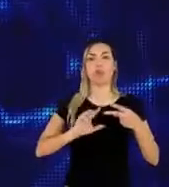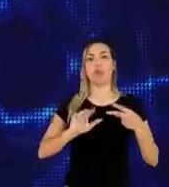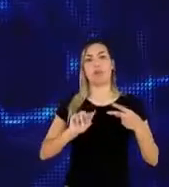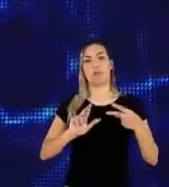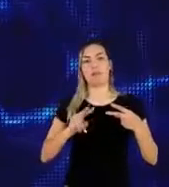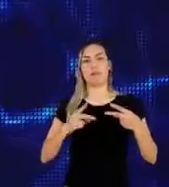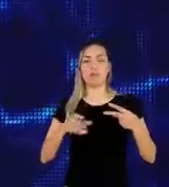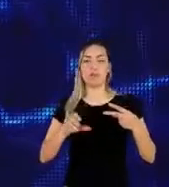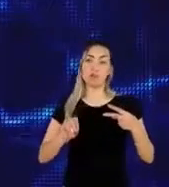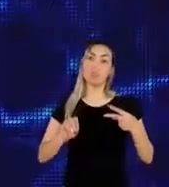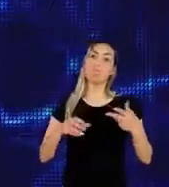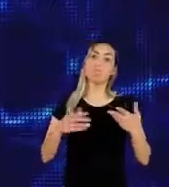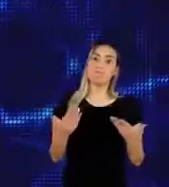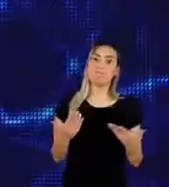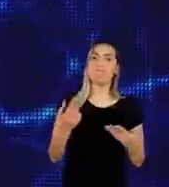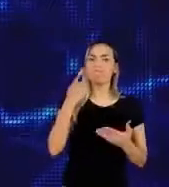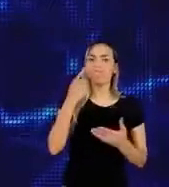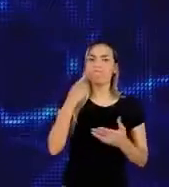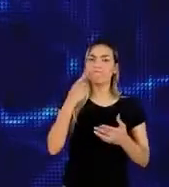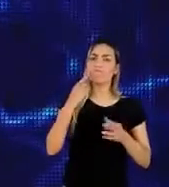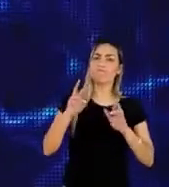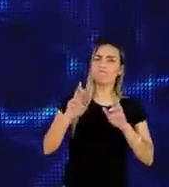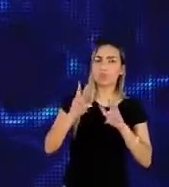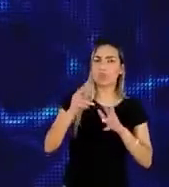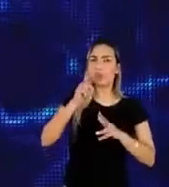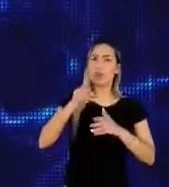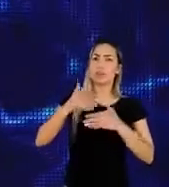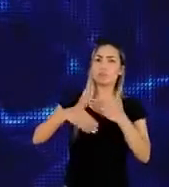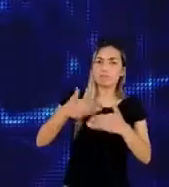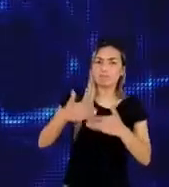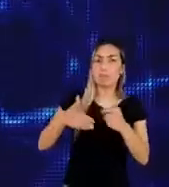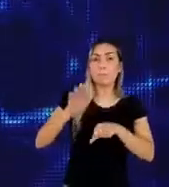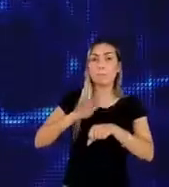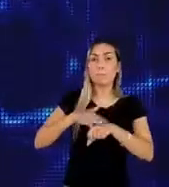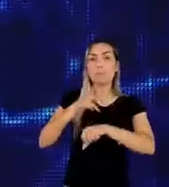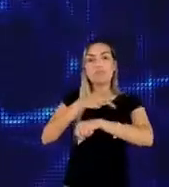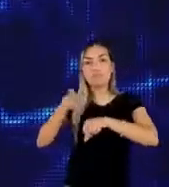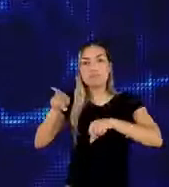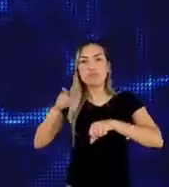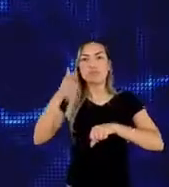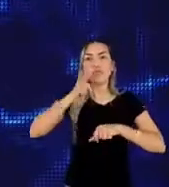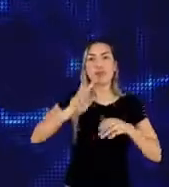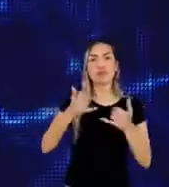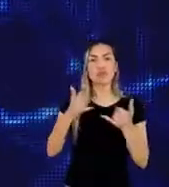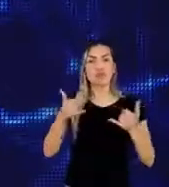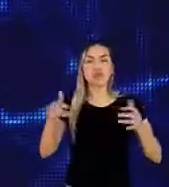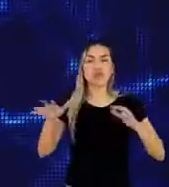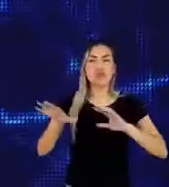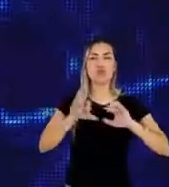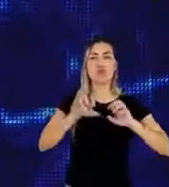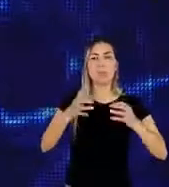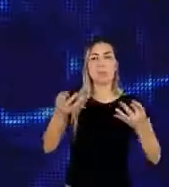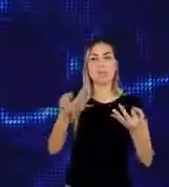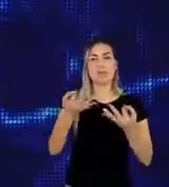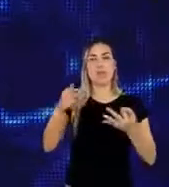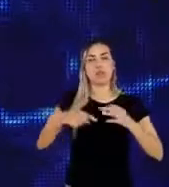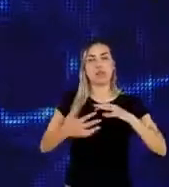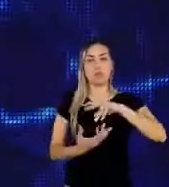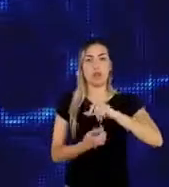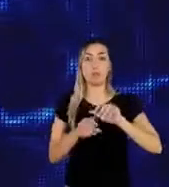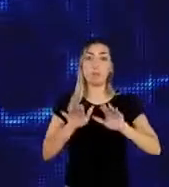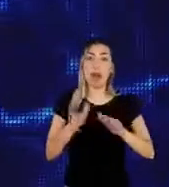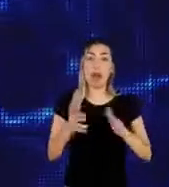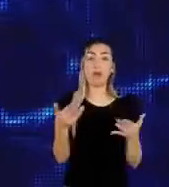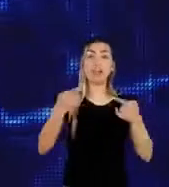né, de matrizes cada vez mais limpas e renováveis no mundo. O nosso desafio é como é que a gente acelera cada vez